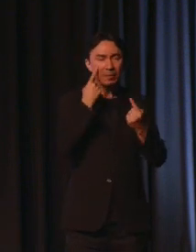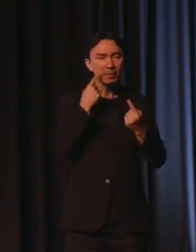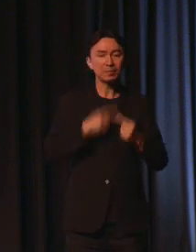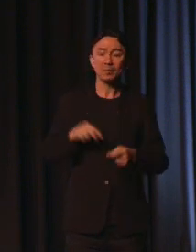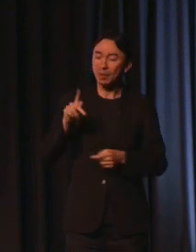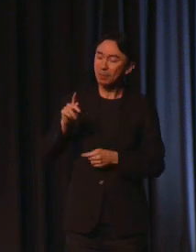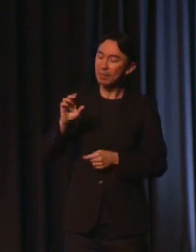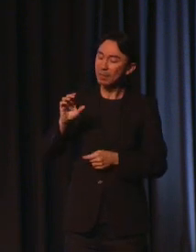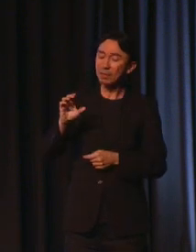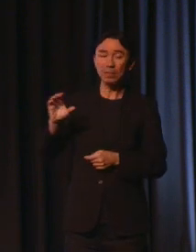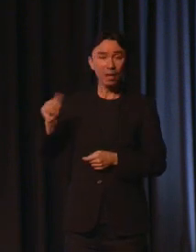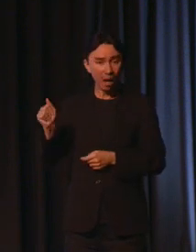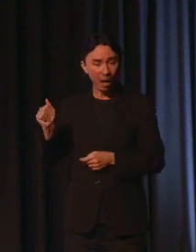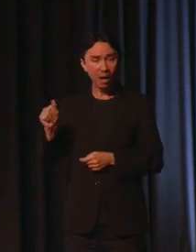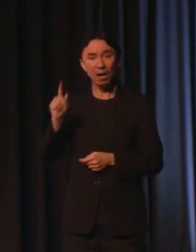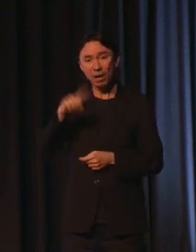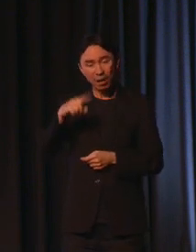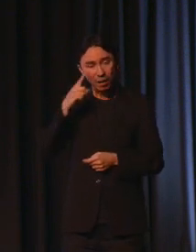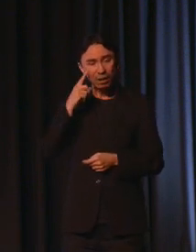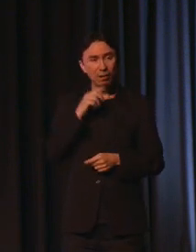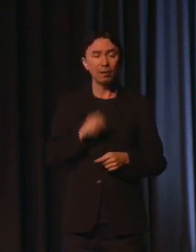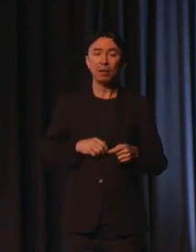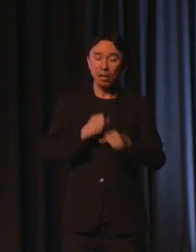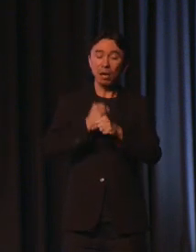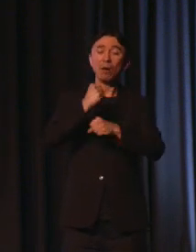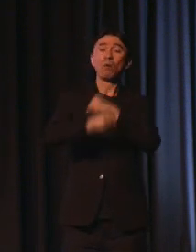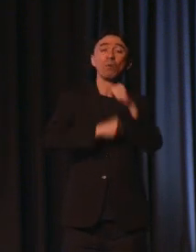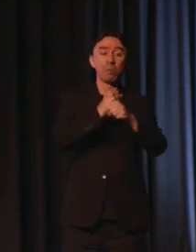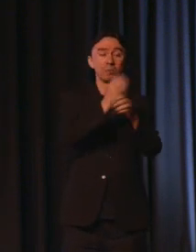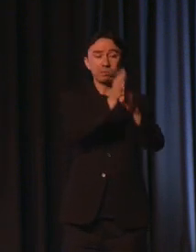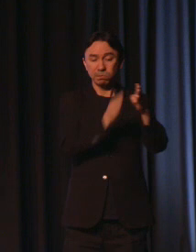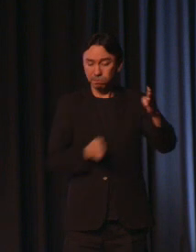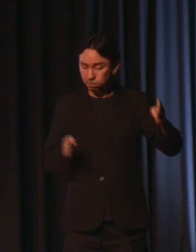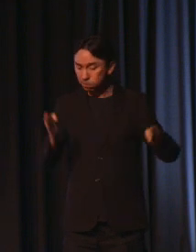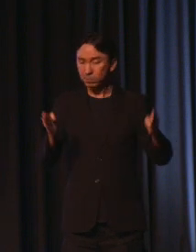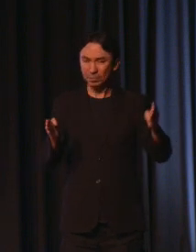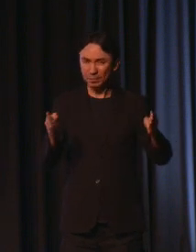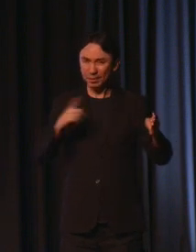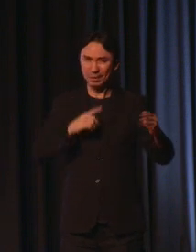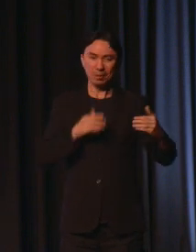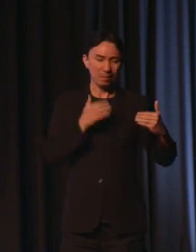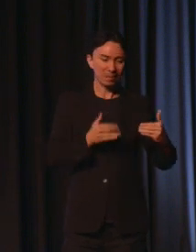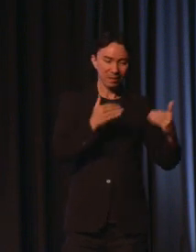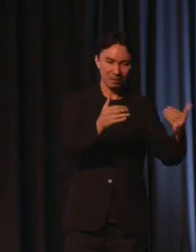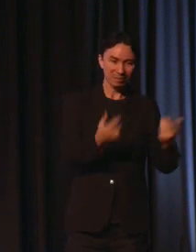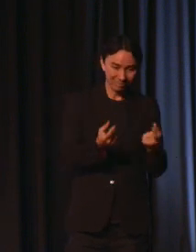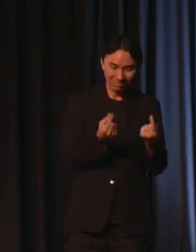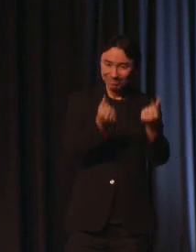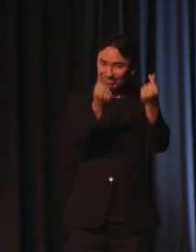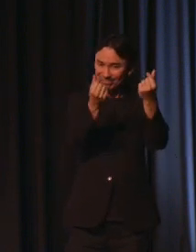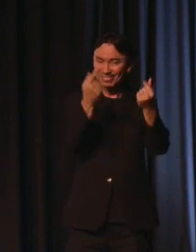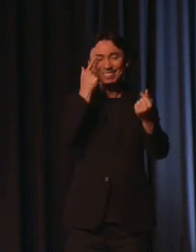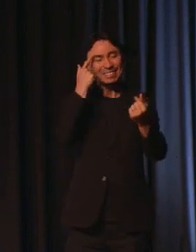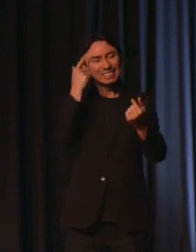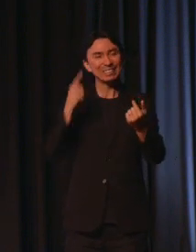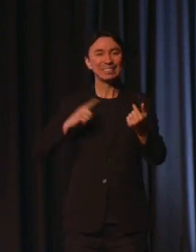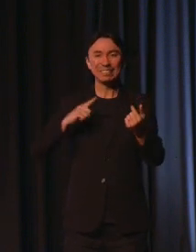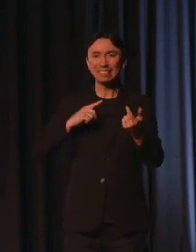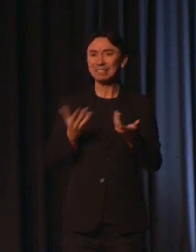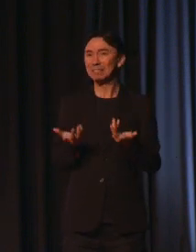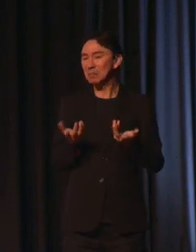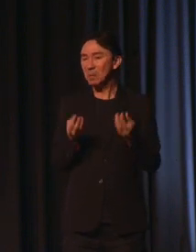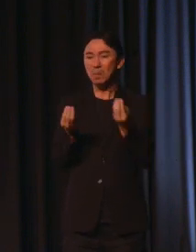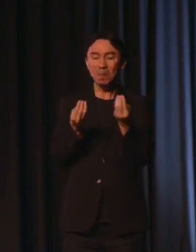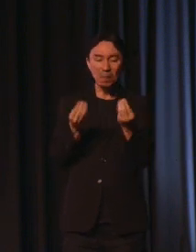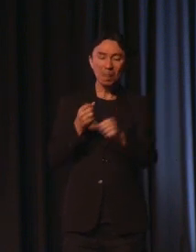é o Plano de Contratação Anual, estabelecido pelo Ministério da Economia, então a gente coloca ali todo ano quais são